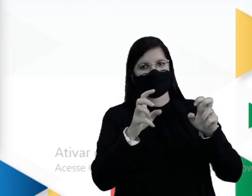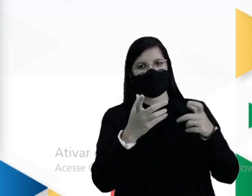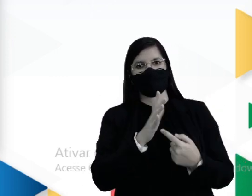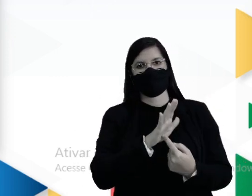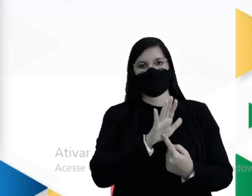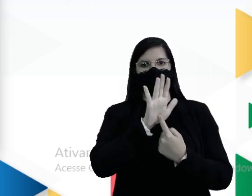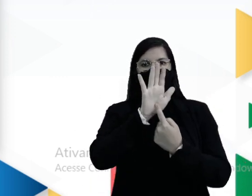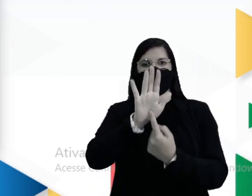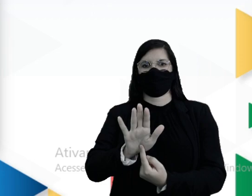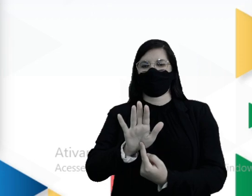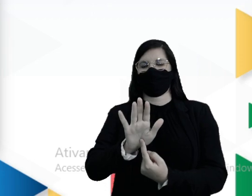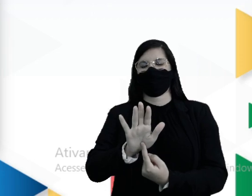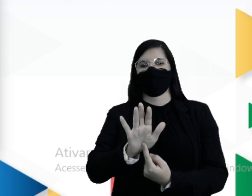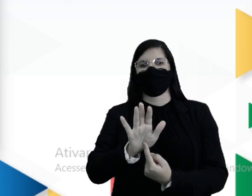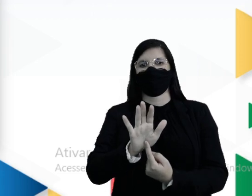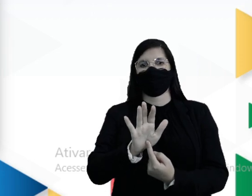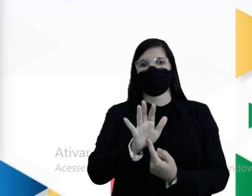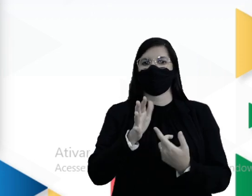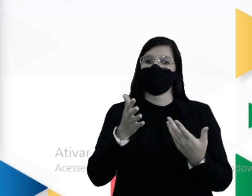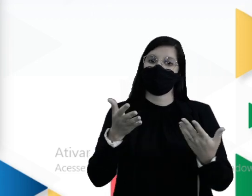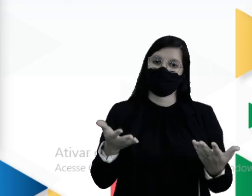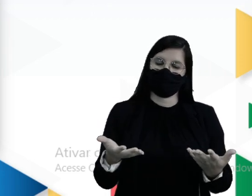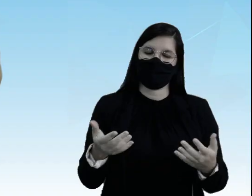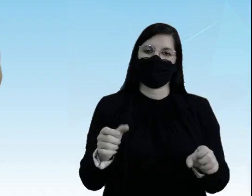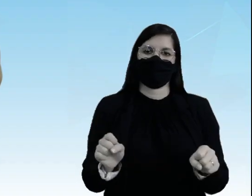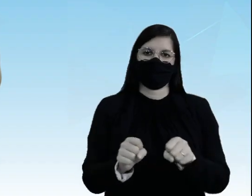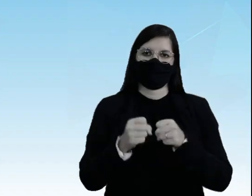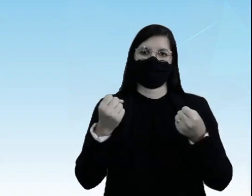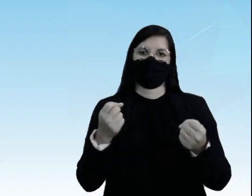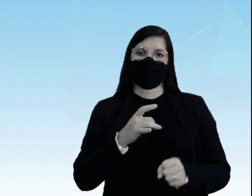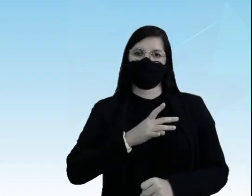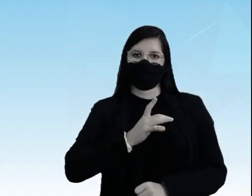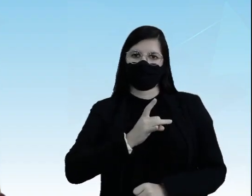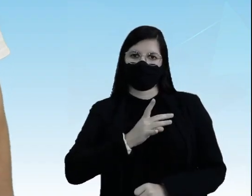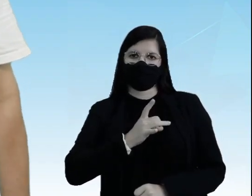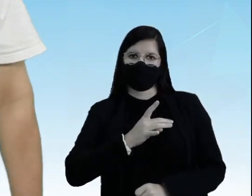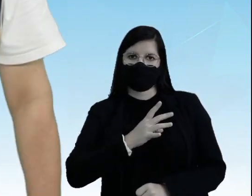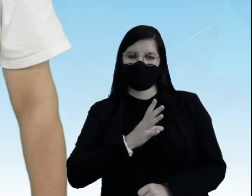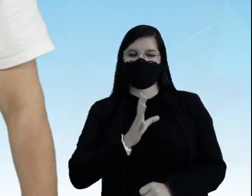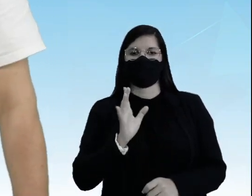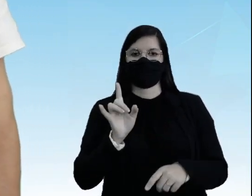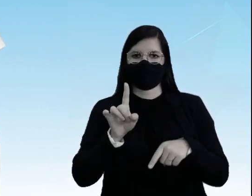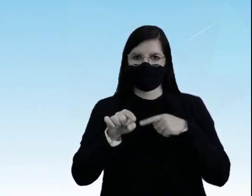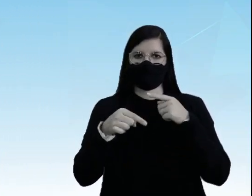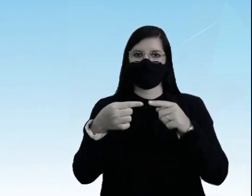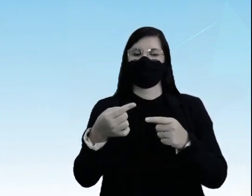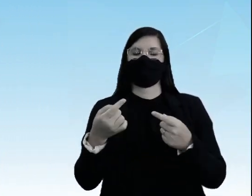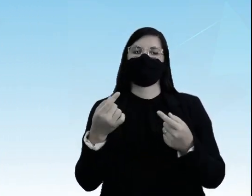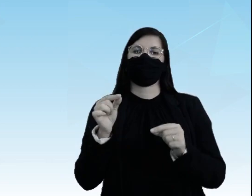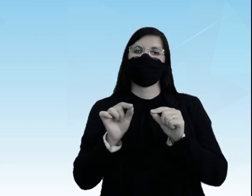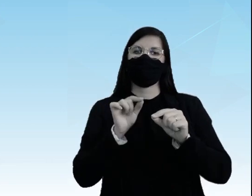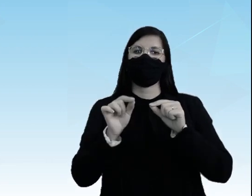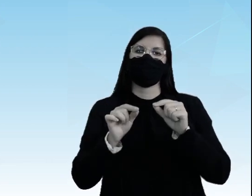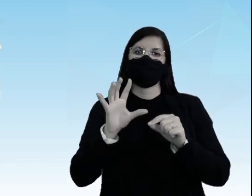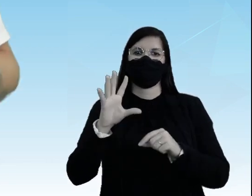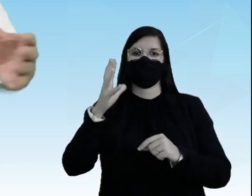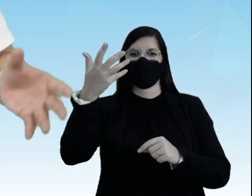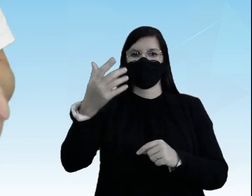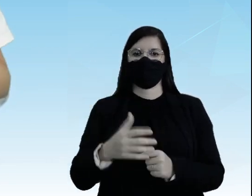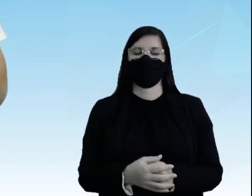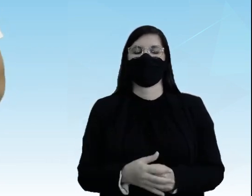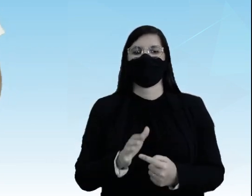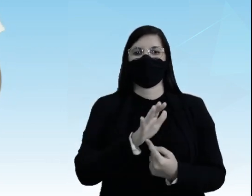para apresentá-lo. Então vamos romper esse medo. Já adianto a vocês a seguinte questão.